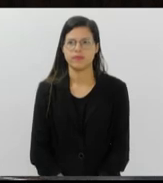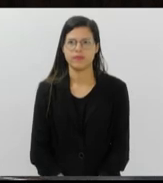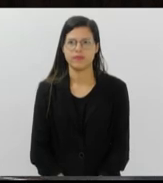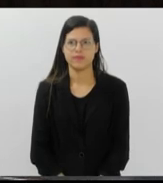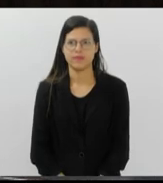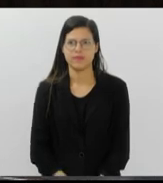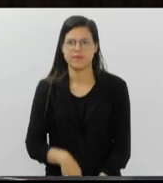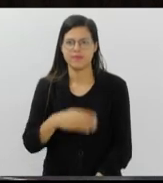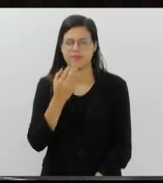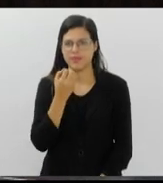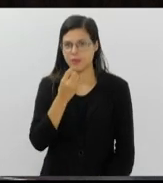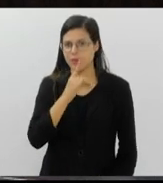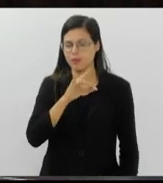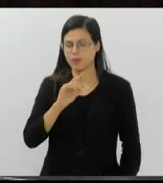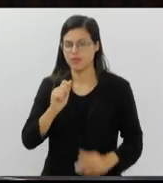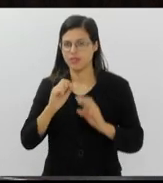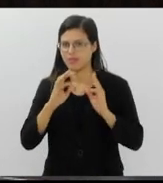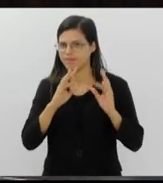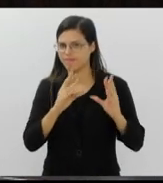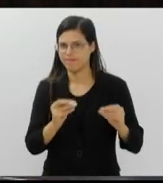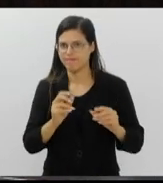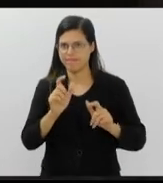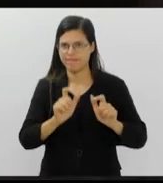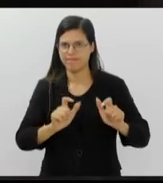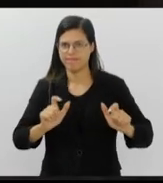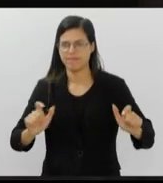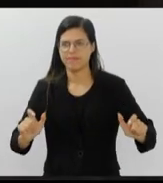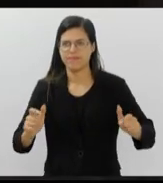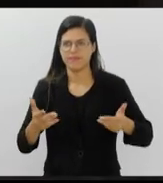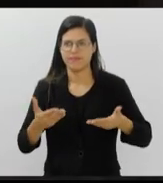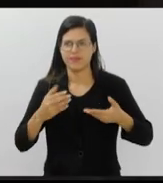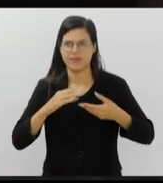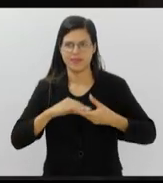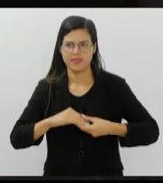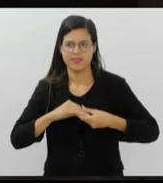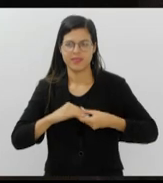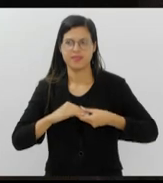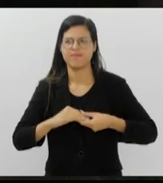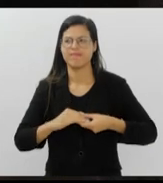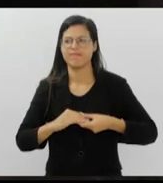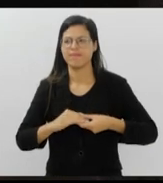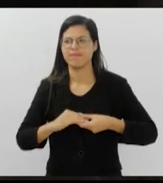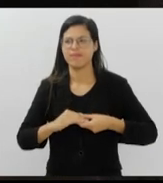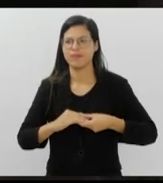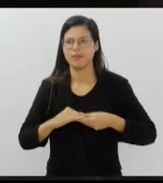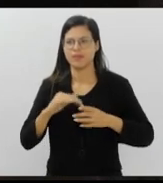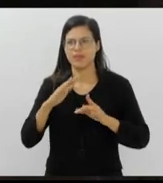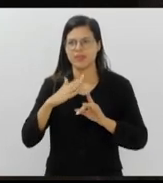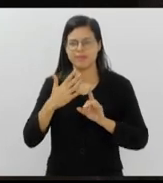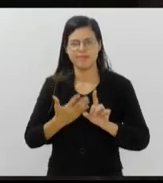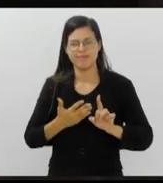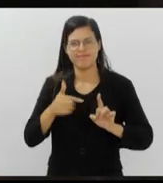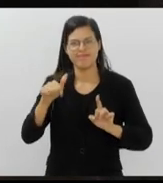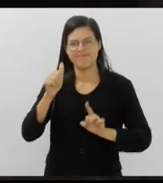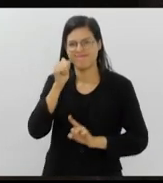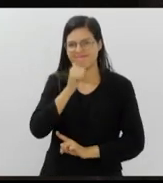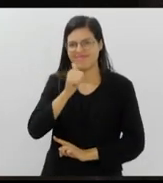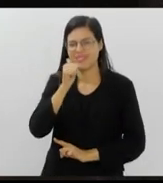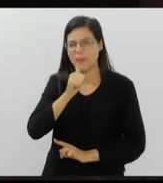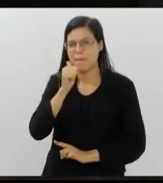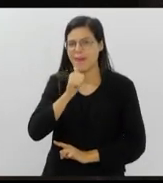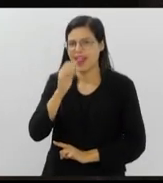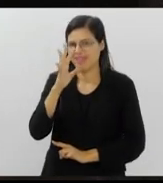Bom dia a todos e todas. Queria saudar, em primeiro lugar, essa mulher